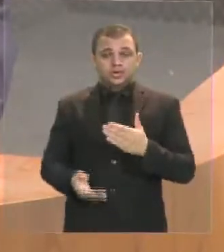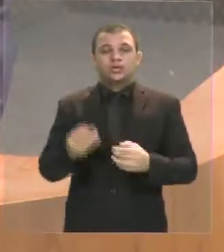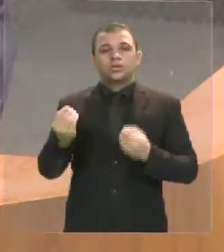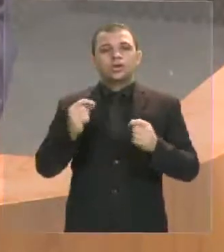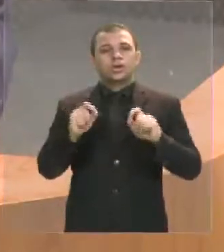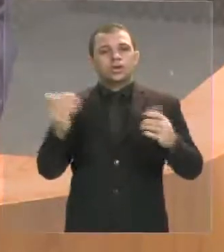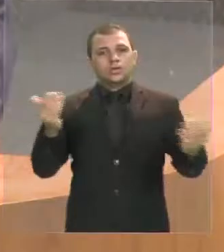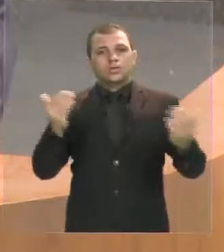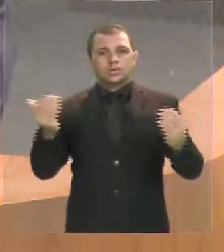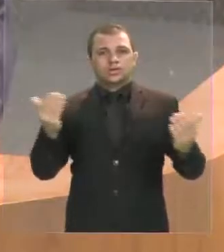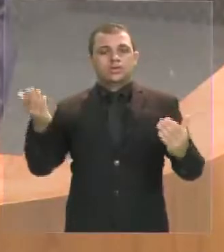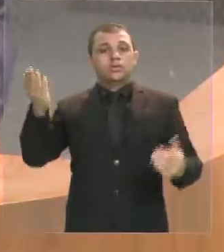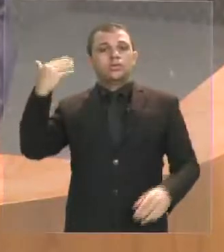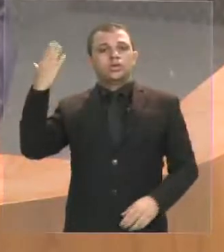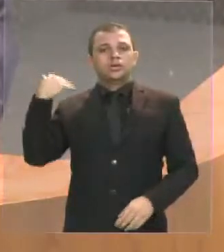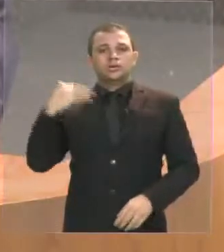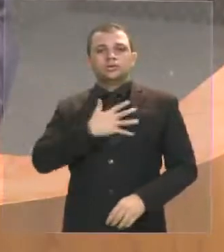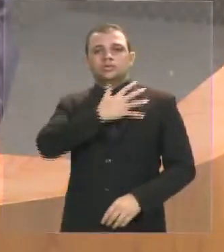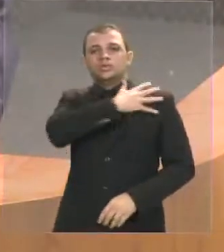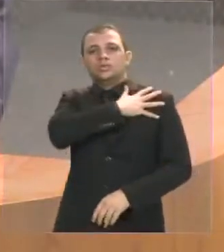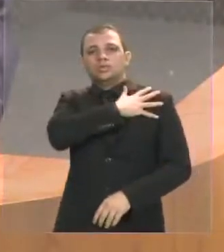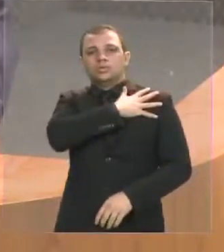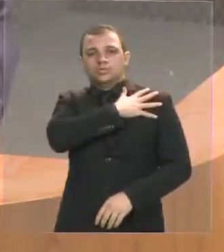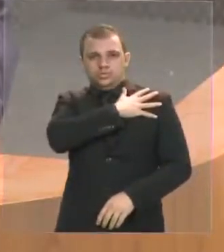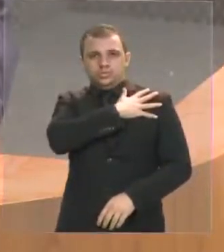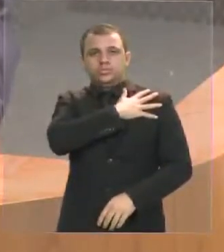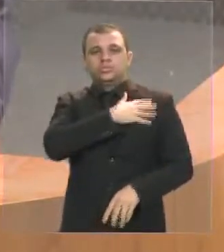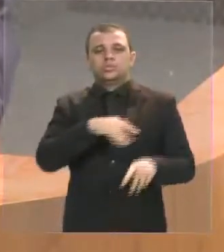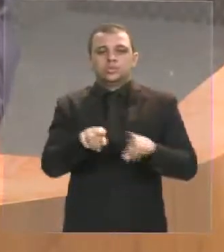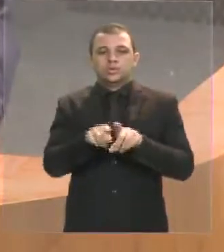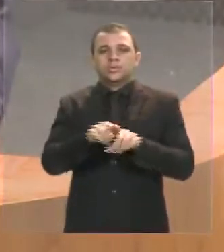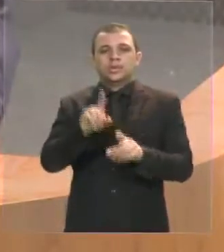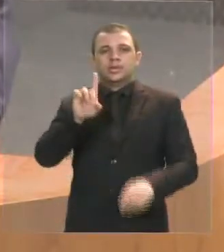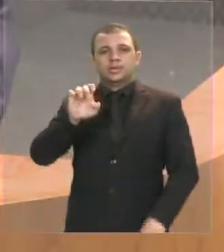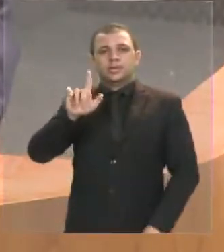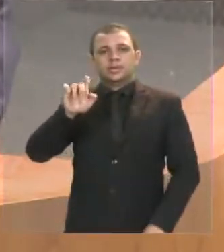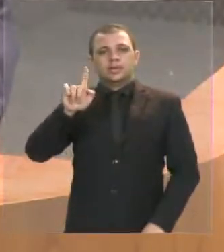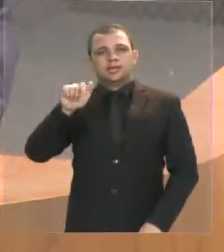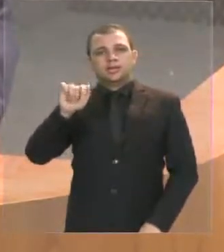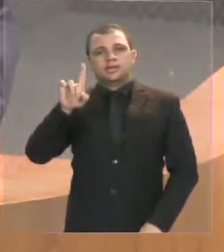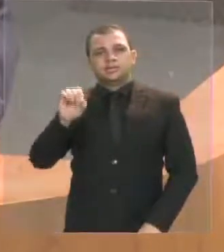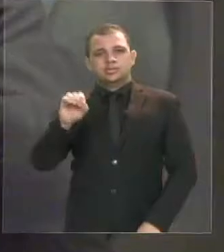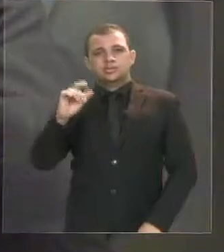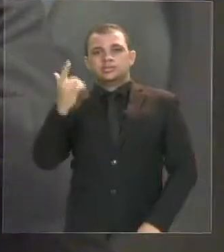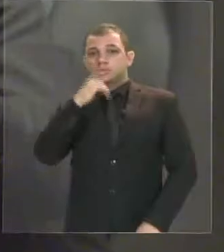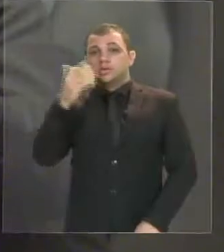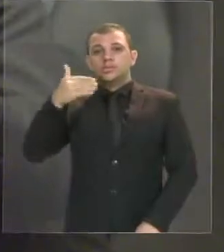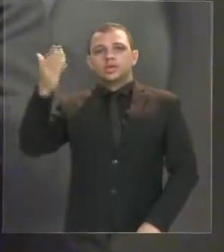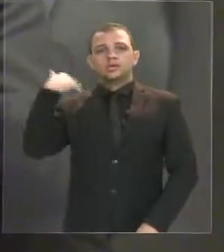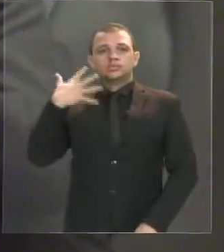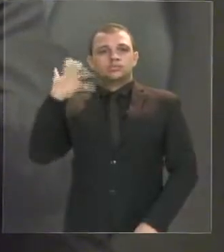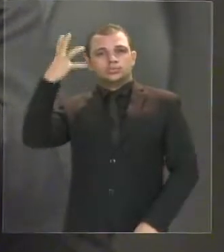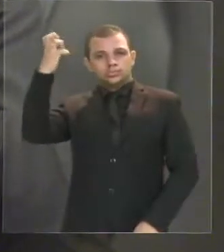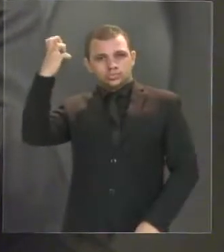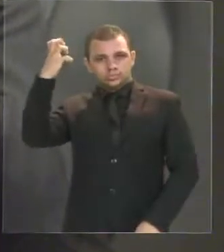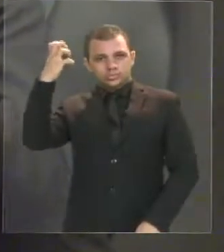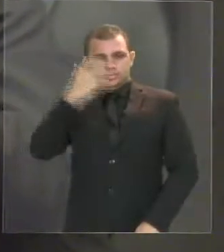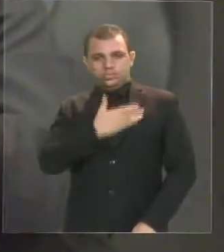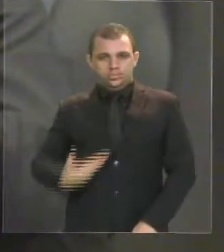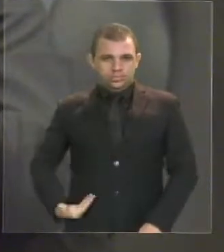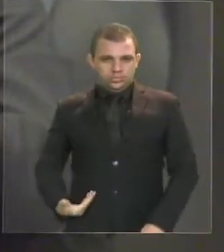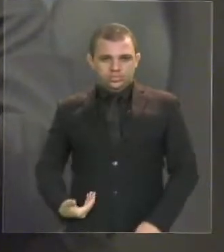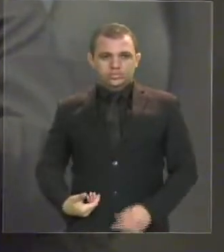quanto ganhava um coronel da ativa e quanto ganhava um delegado de polícia até o governo Roseano. Era uma diferença